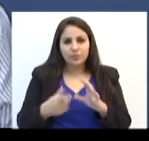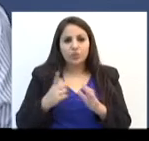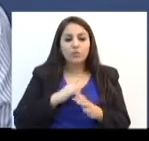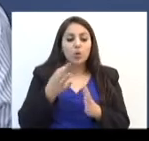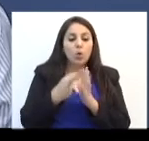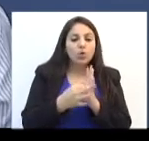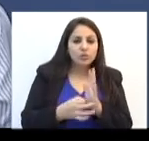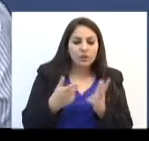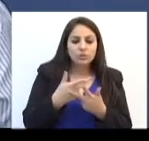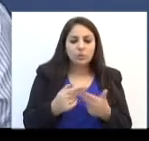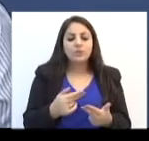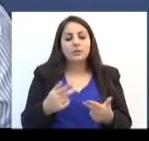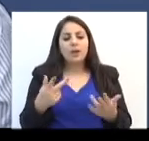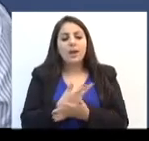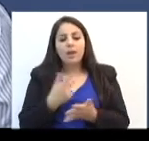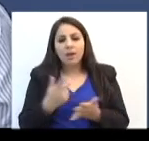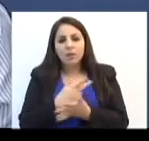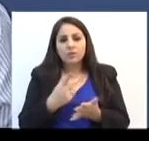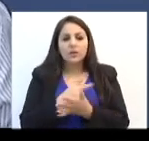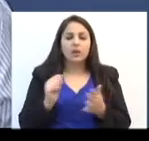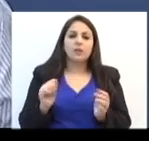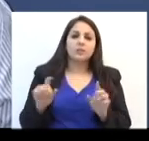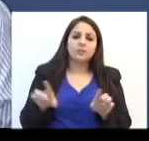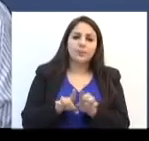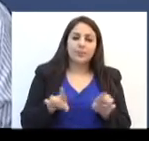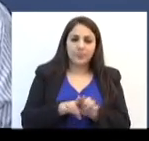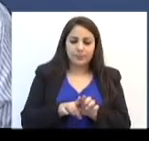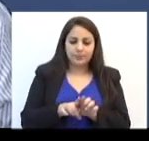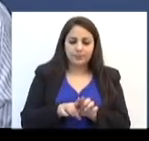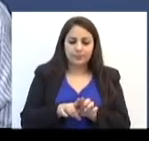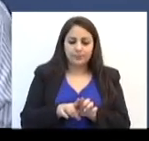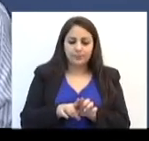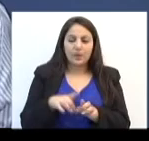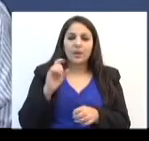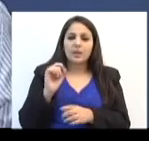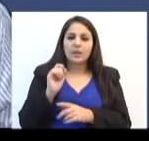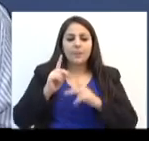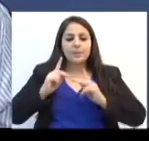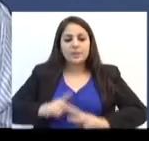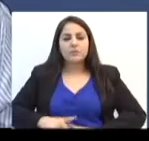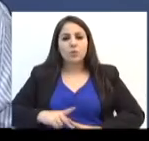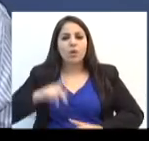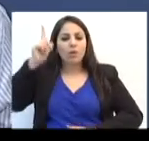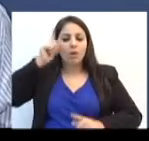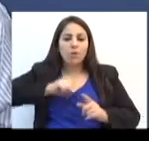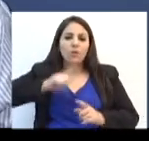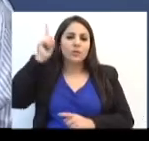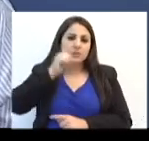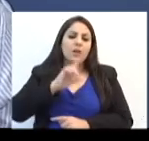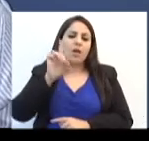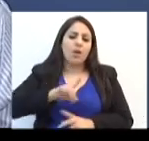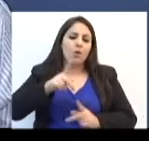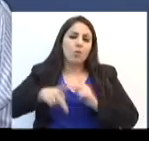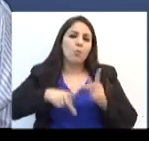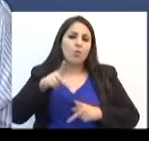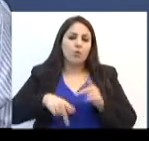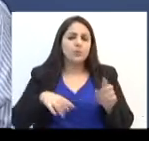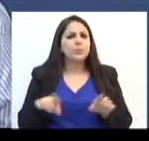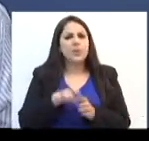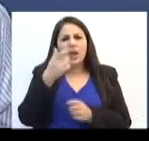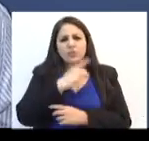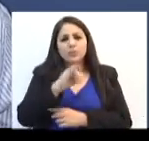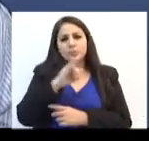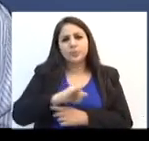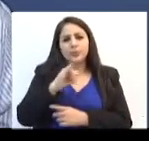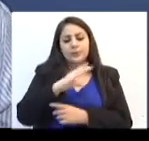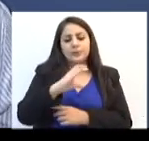erros que estão acontecendo para que quem ganha é o povo, é a comunidade. E eu acho que é válido. Essa